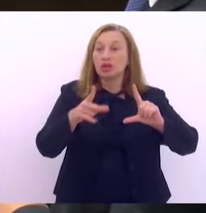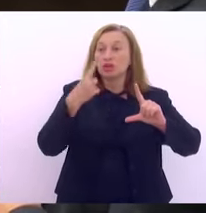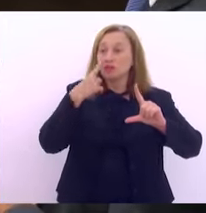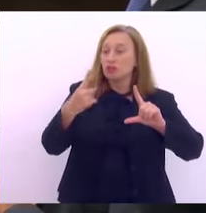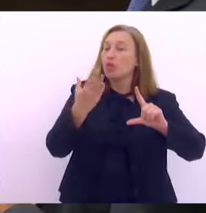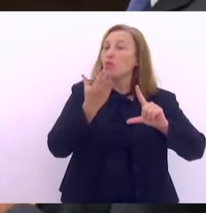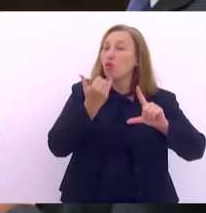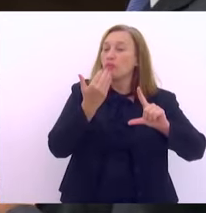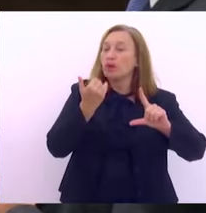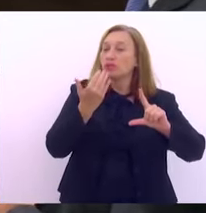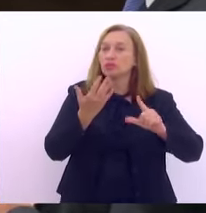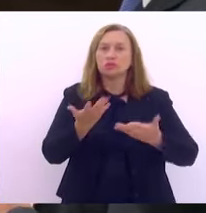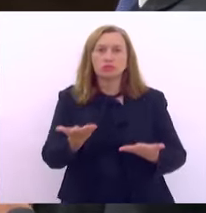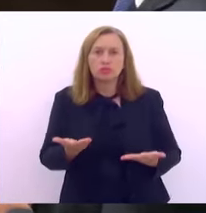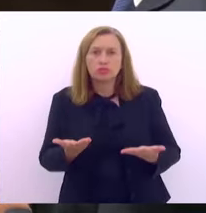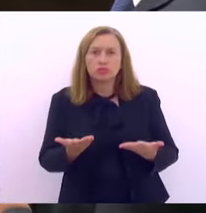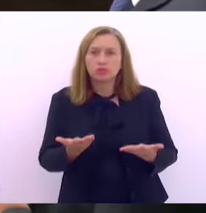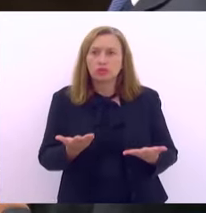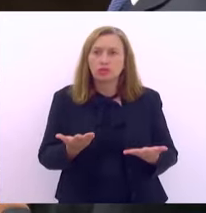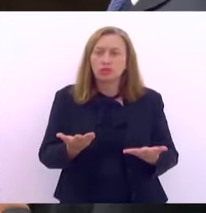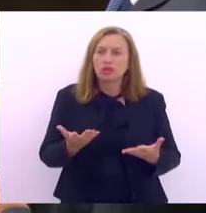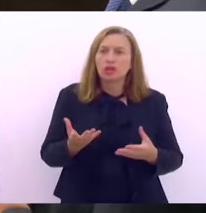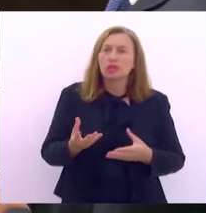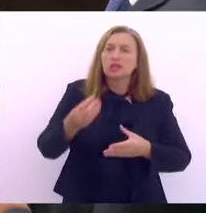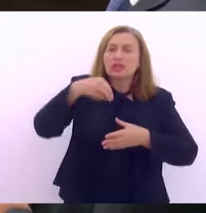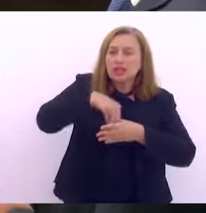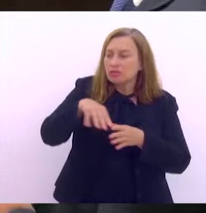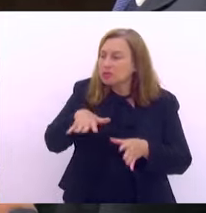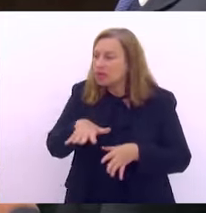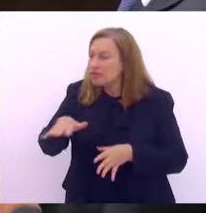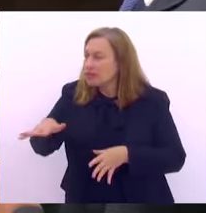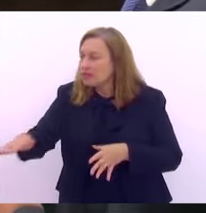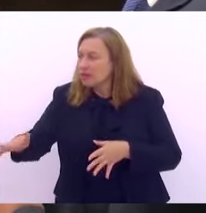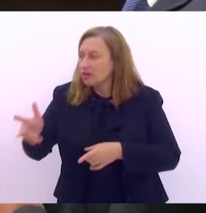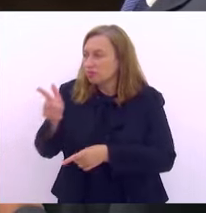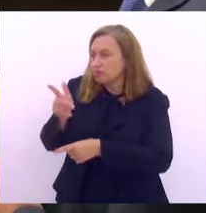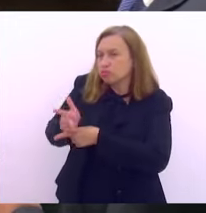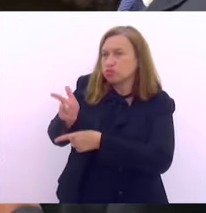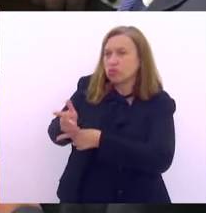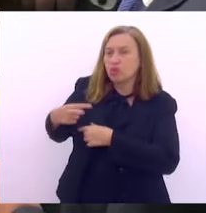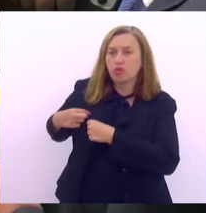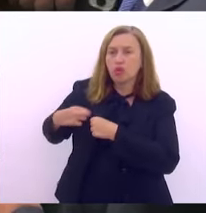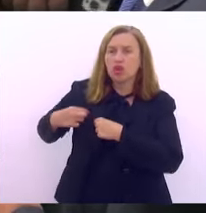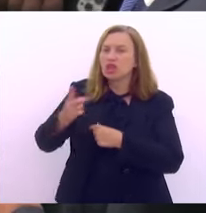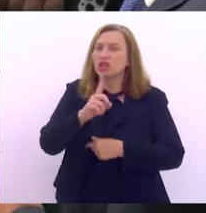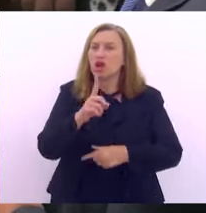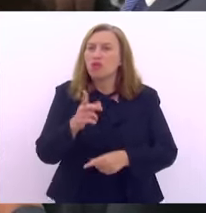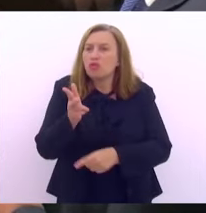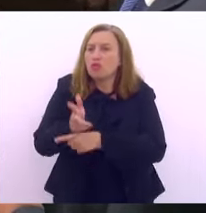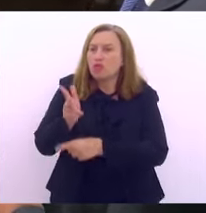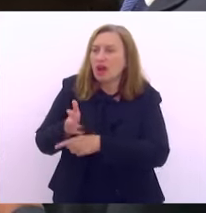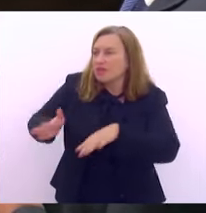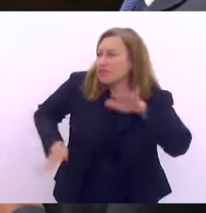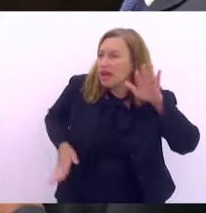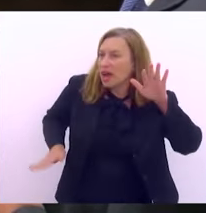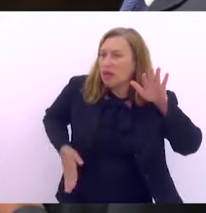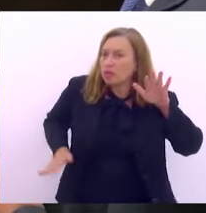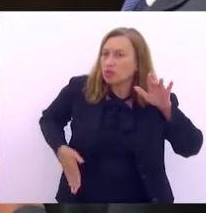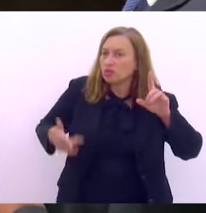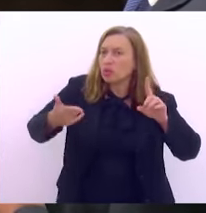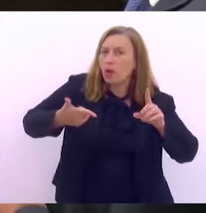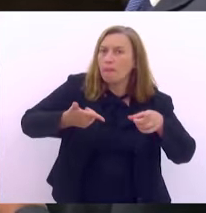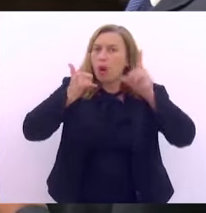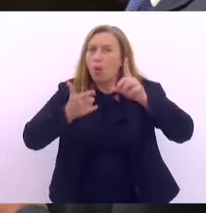os policiais comendo e os policiais dentro da comunidade fazendo a operação. Eles não filmaram o vagabundo que deu tiro no